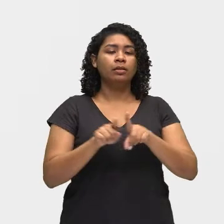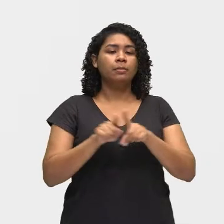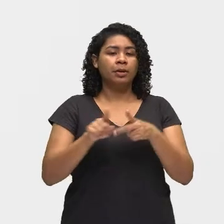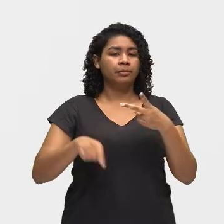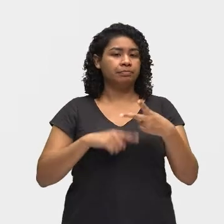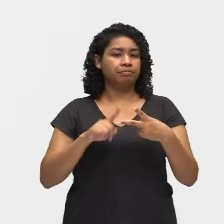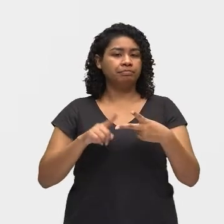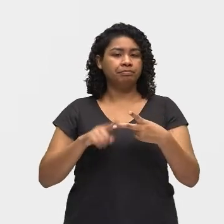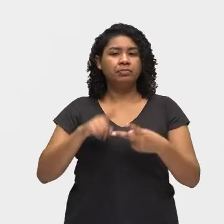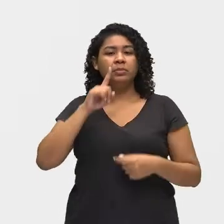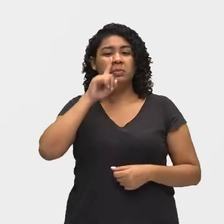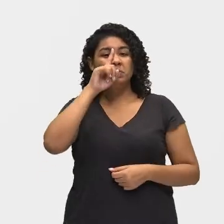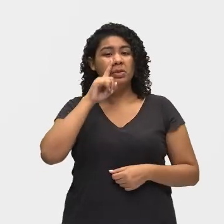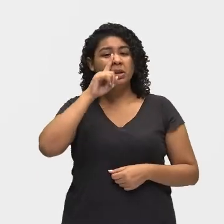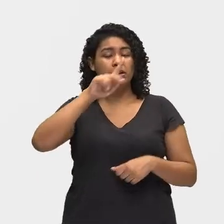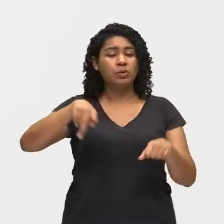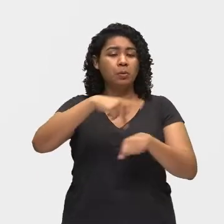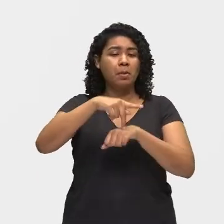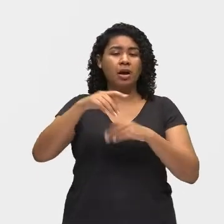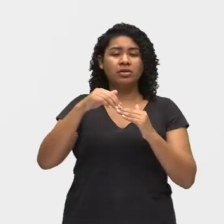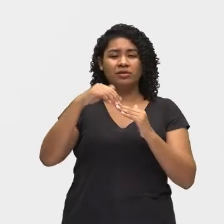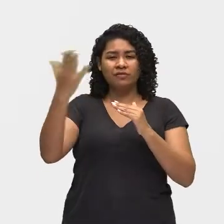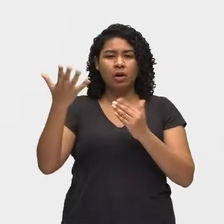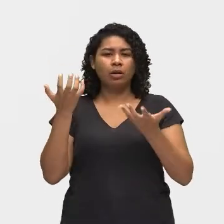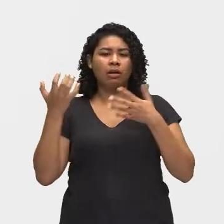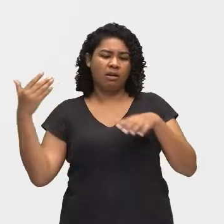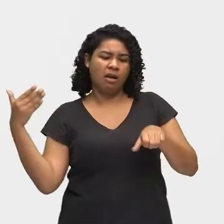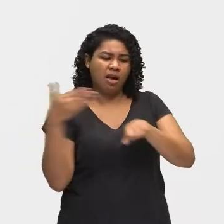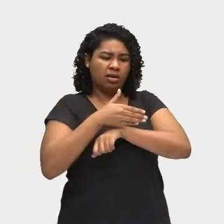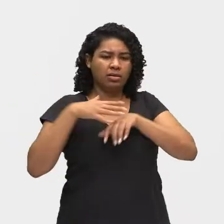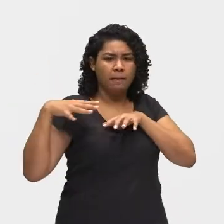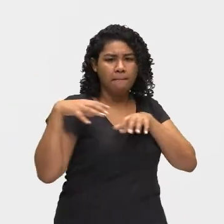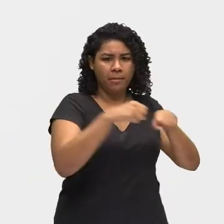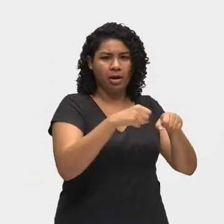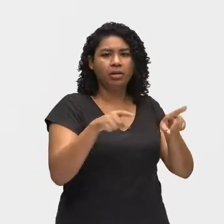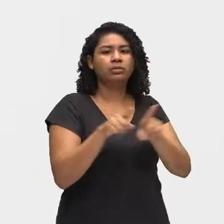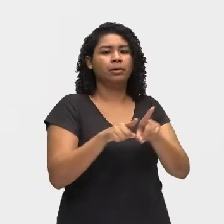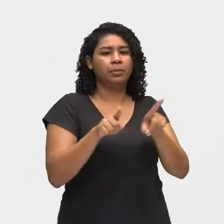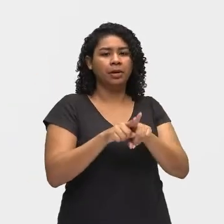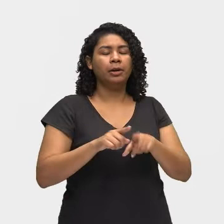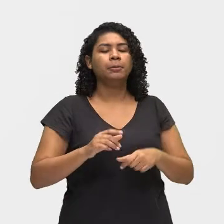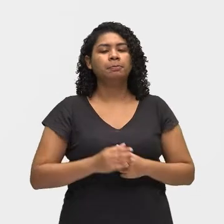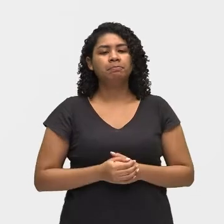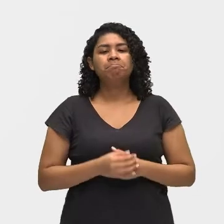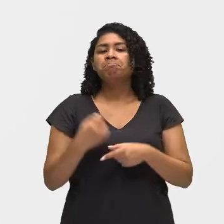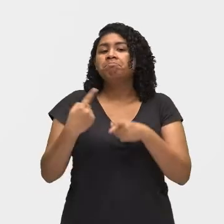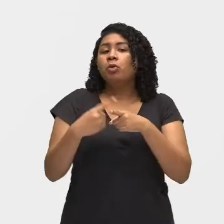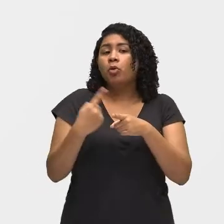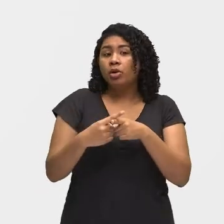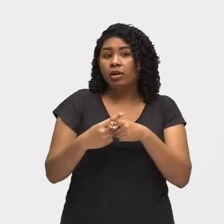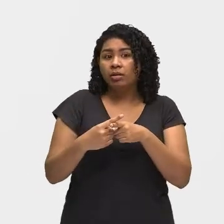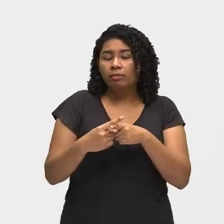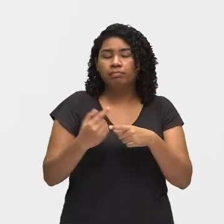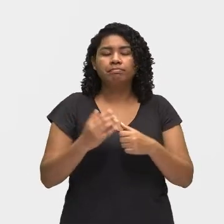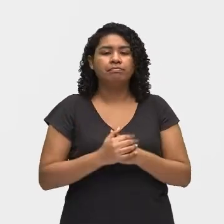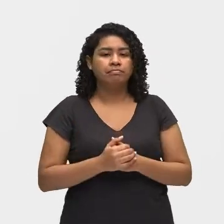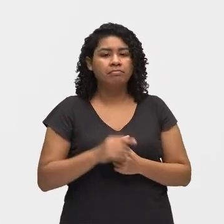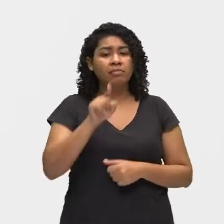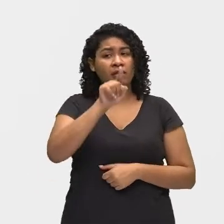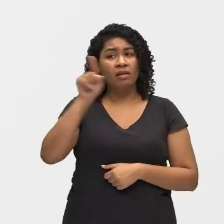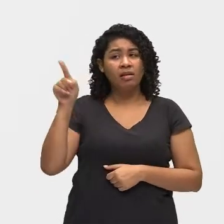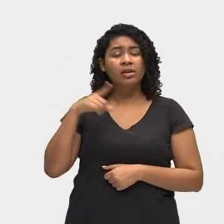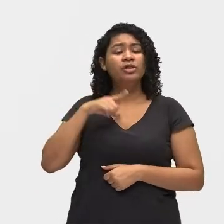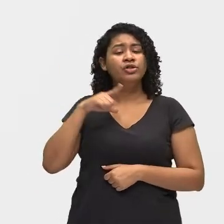os holandeses, franceses, ingleses e irlandeses, né? Porque eles tinham interesse